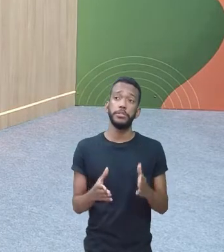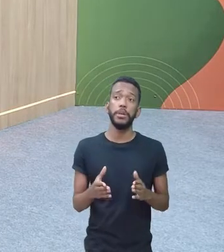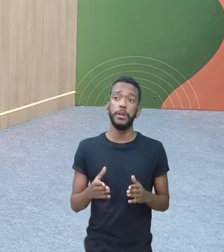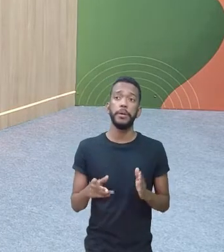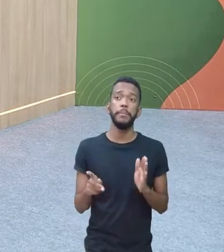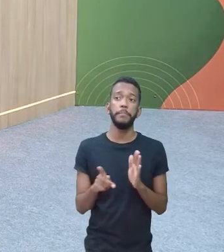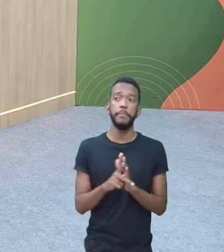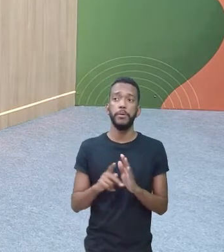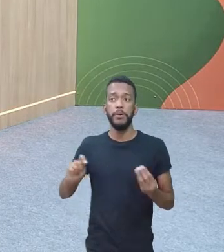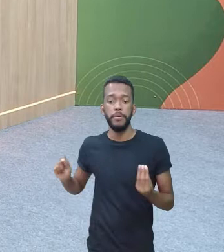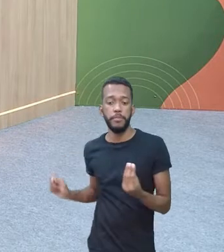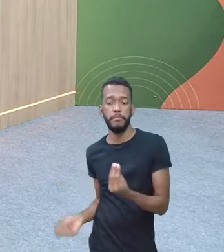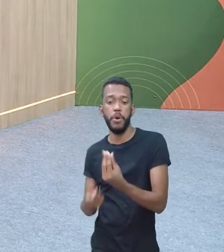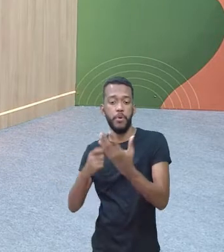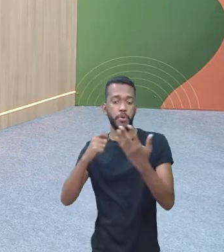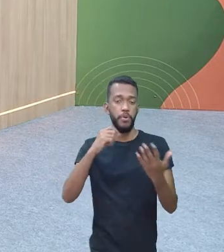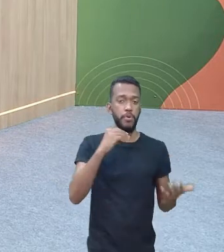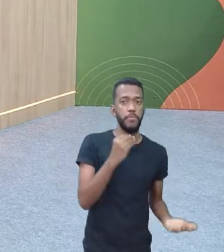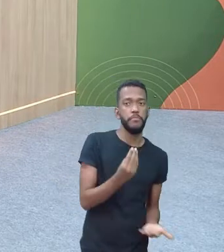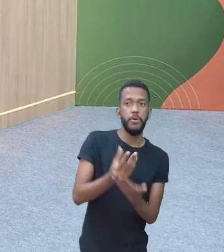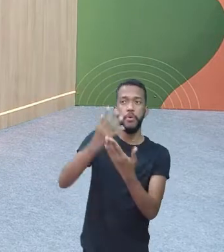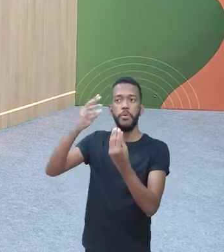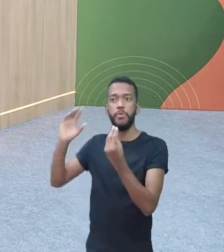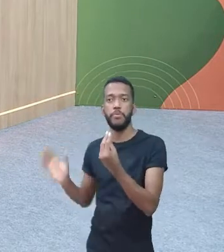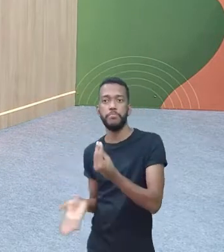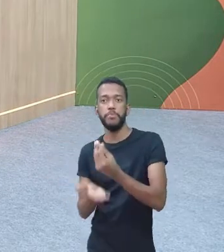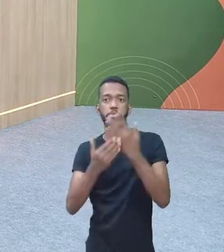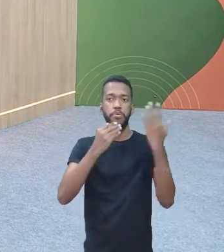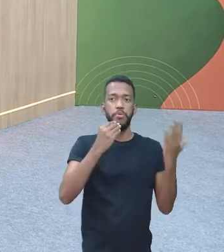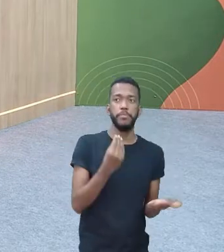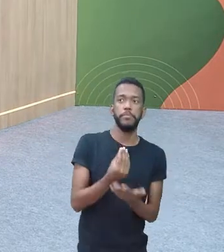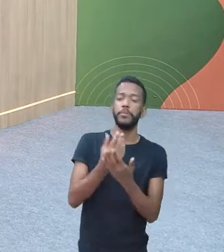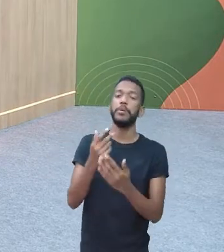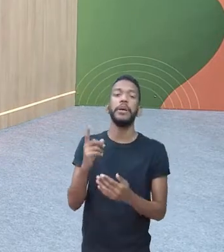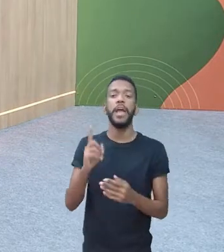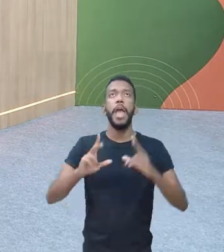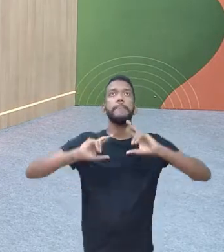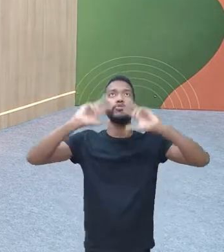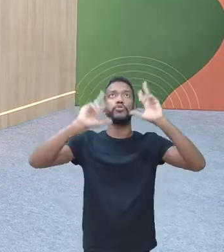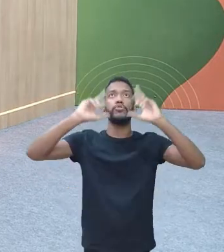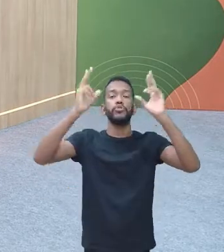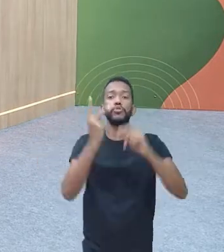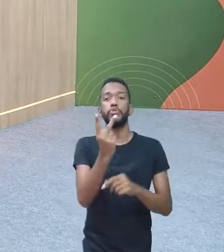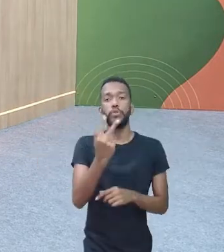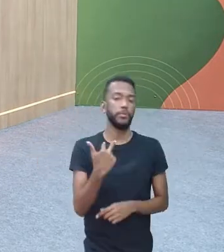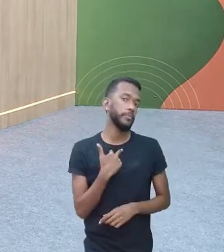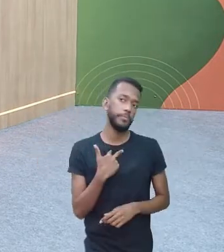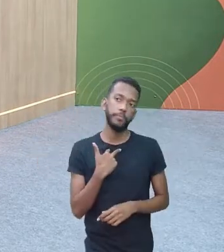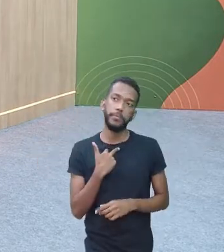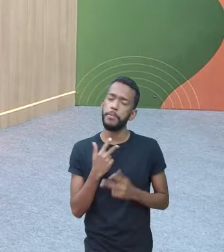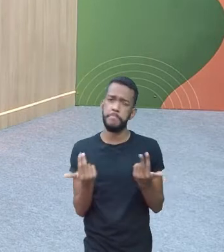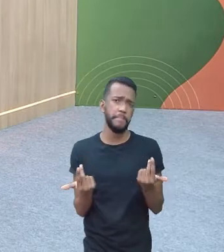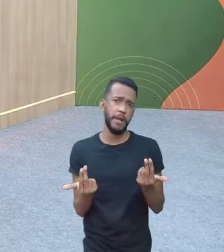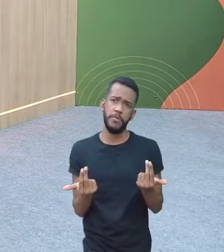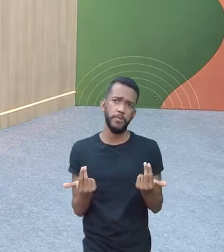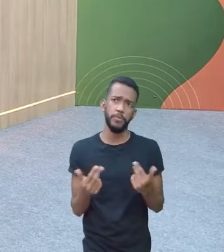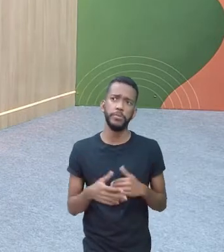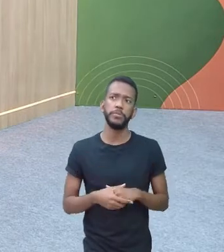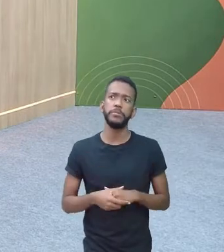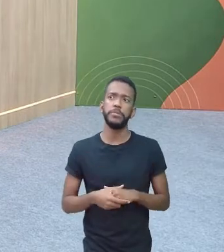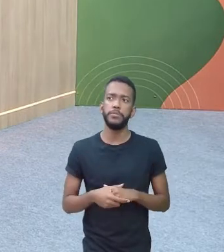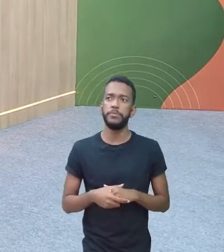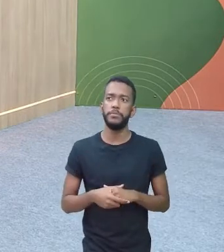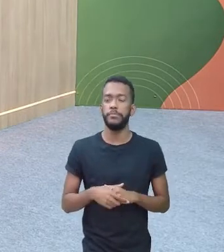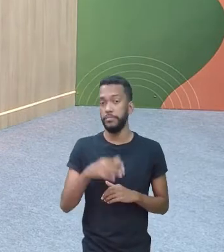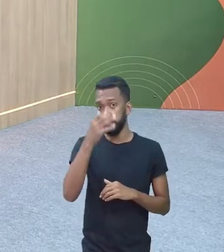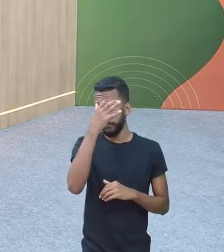rebater a peteca 2 vezes. É tipo vôlei de novo. Você não pode dar 2 toques. Na peteca, com a peteca a mesma coisa.